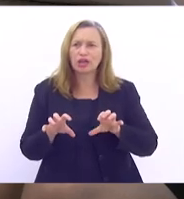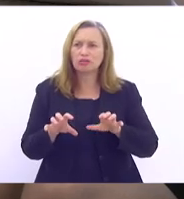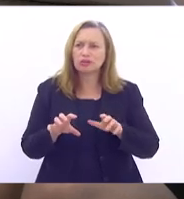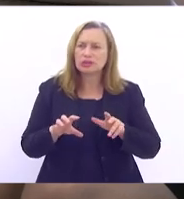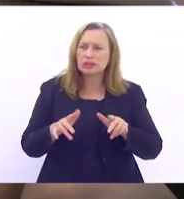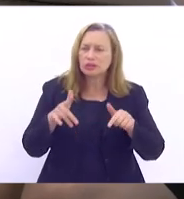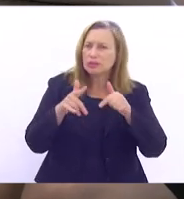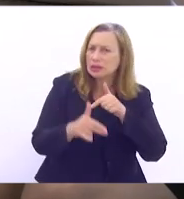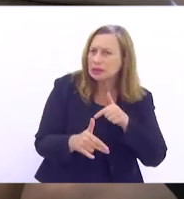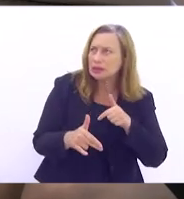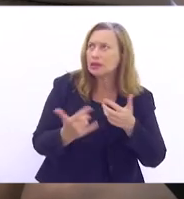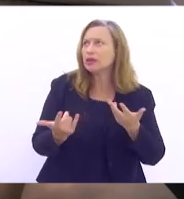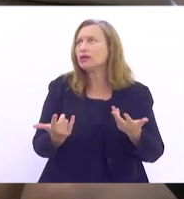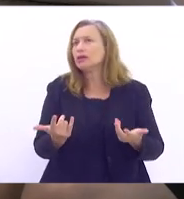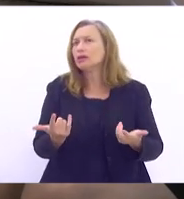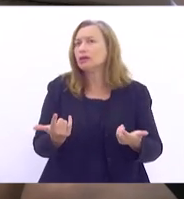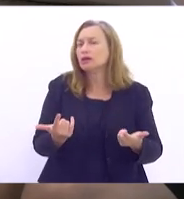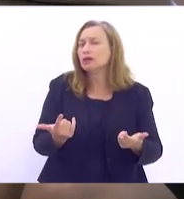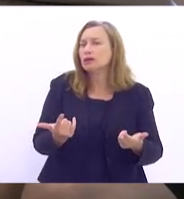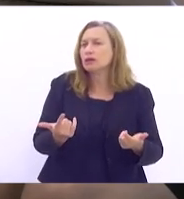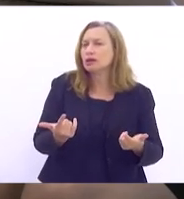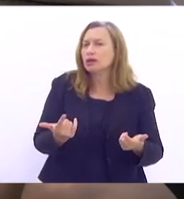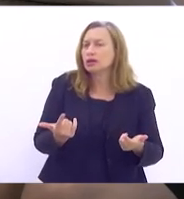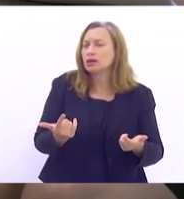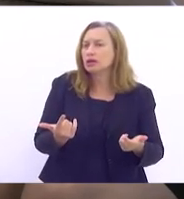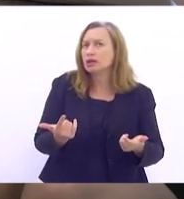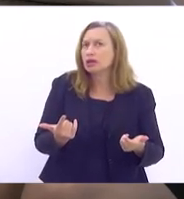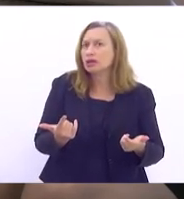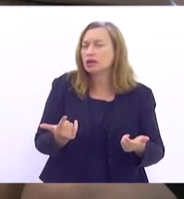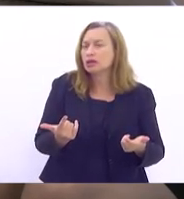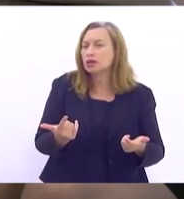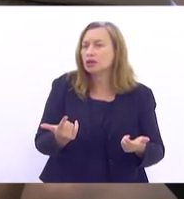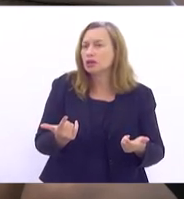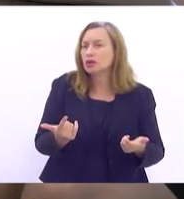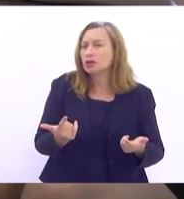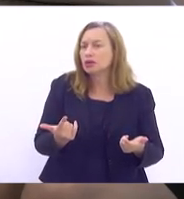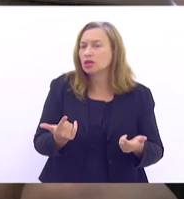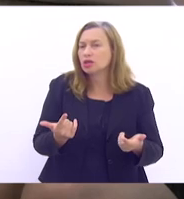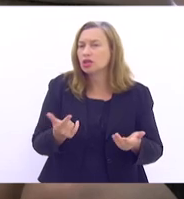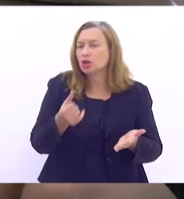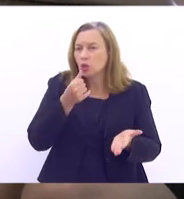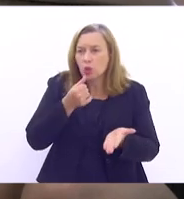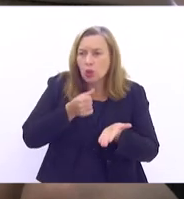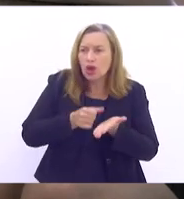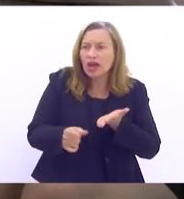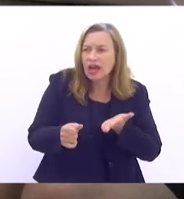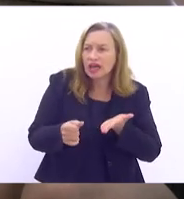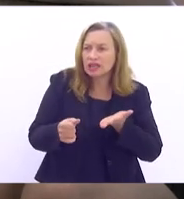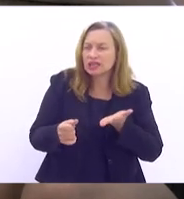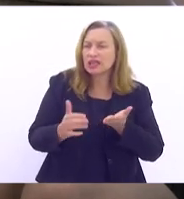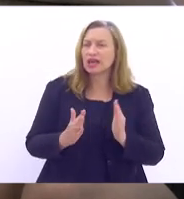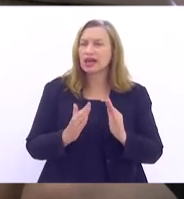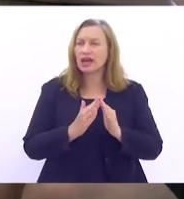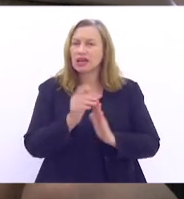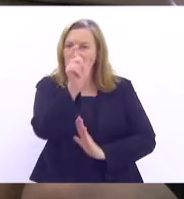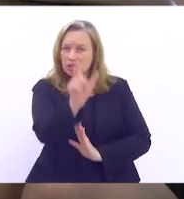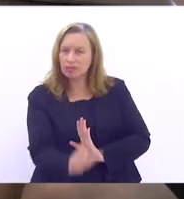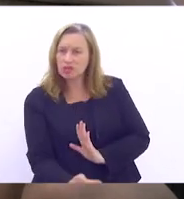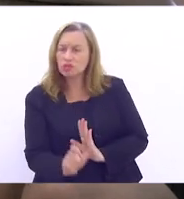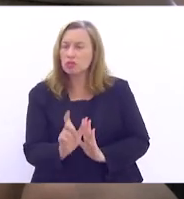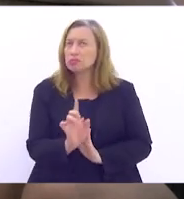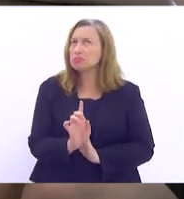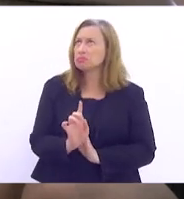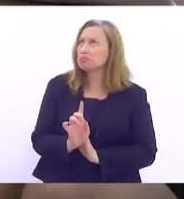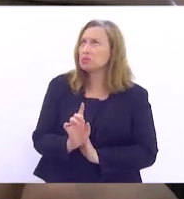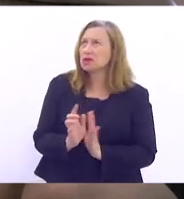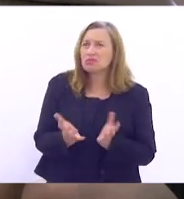não estamos querendo que vá a caixa, que chegue correspondência para o contribuinte.